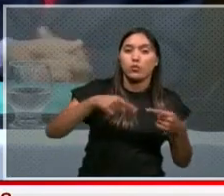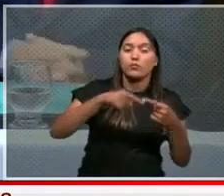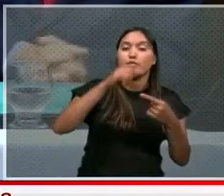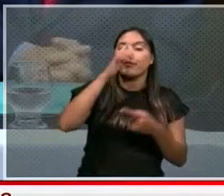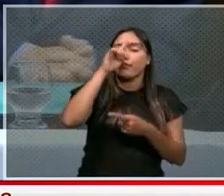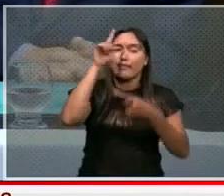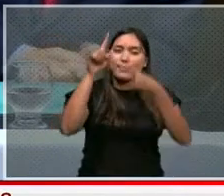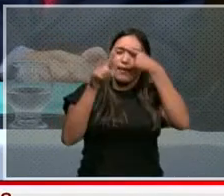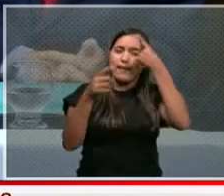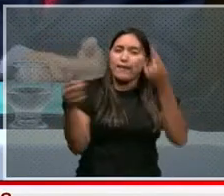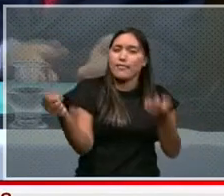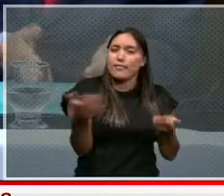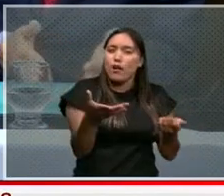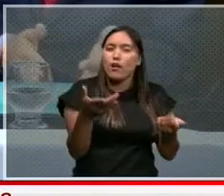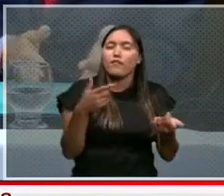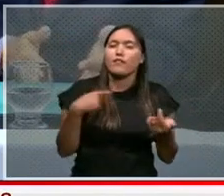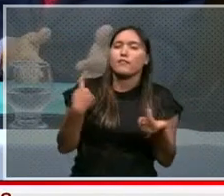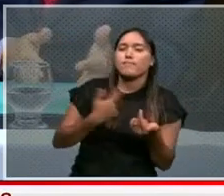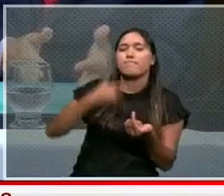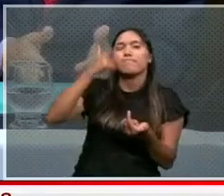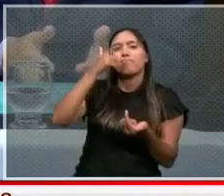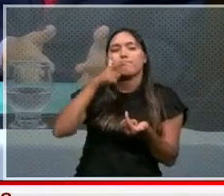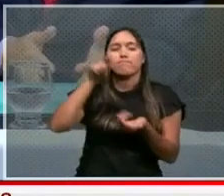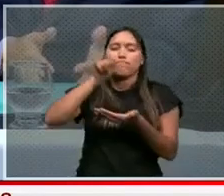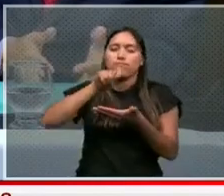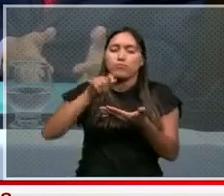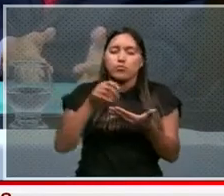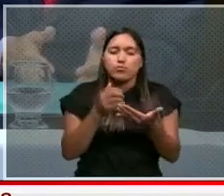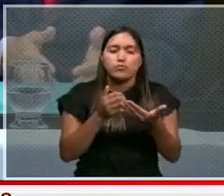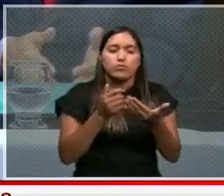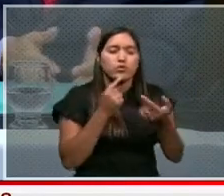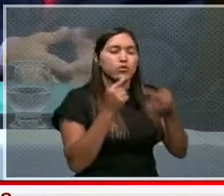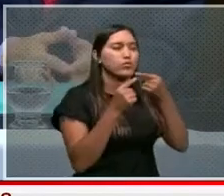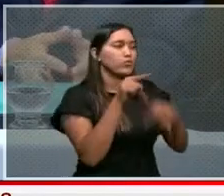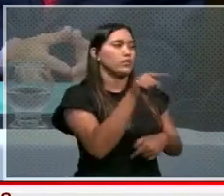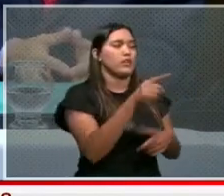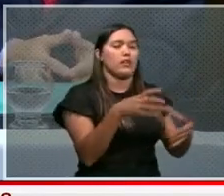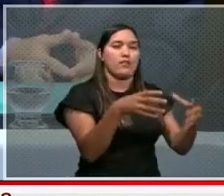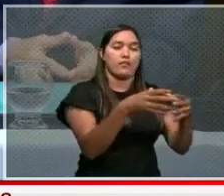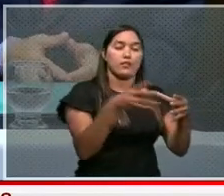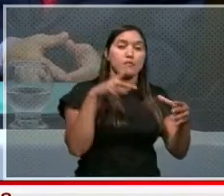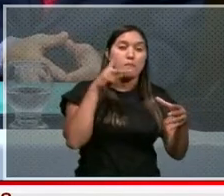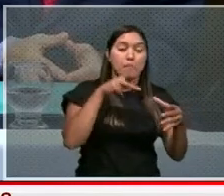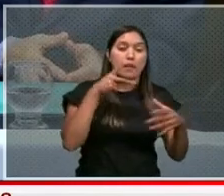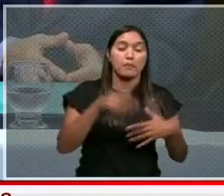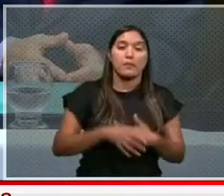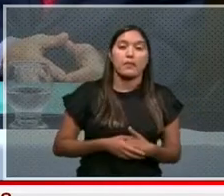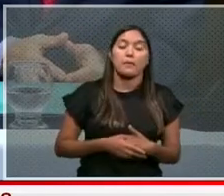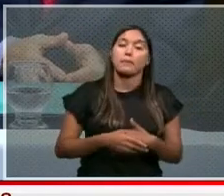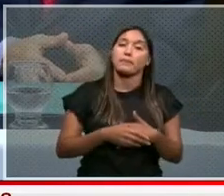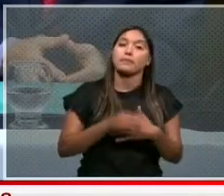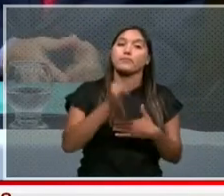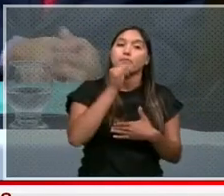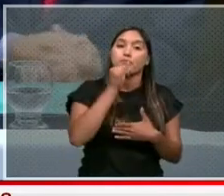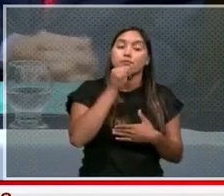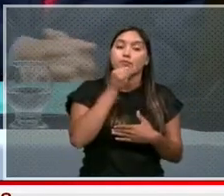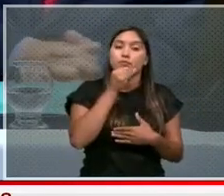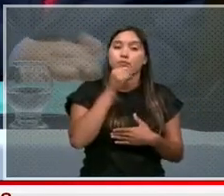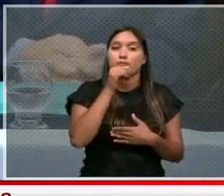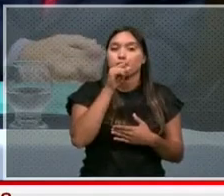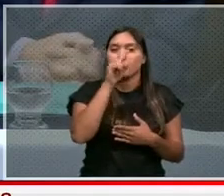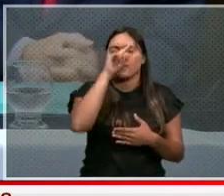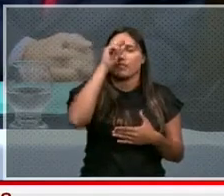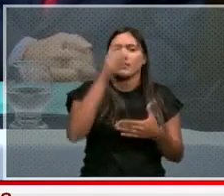ideias que apareceram aqui nós possamos levar para essa frente parlamentar entre as quais a ideia de construir algumas